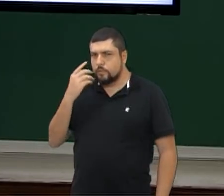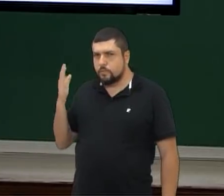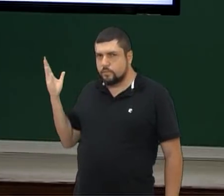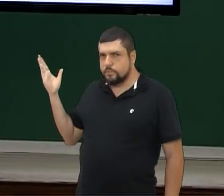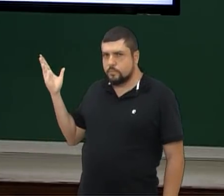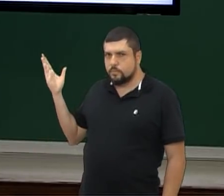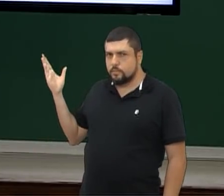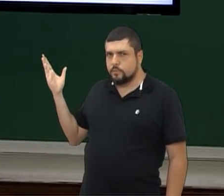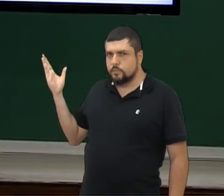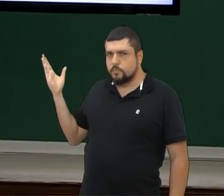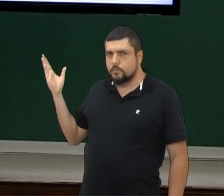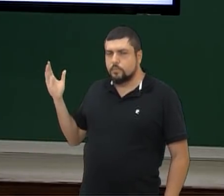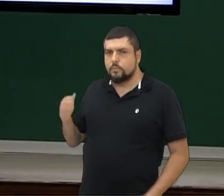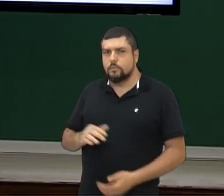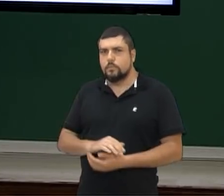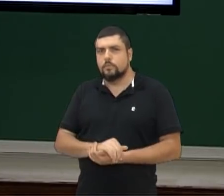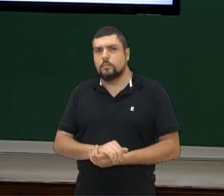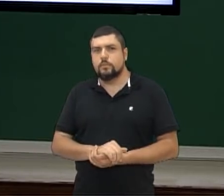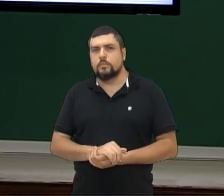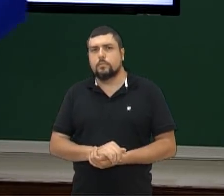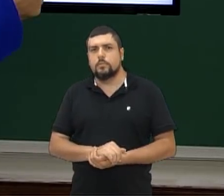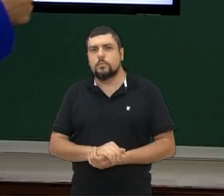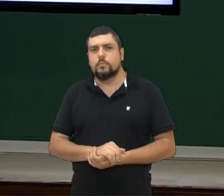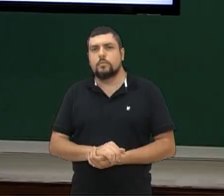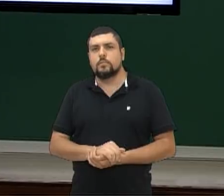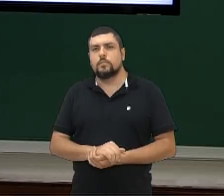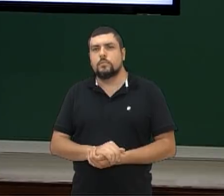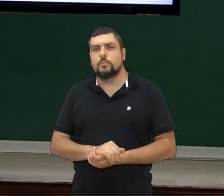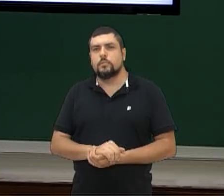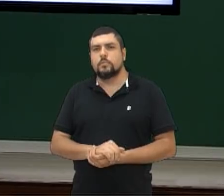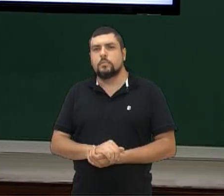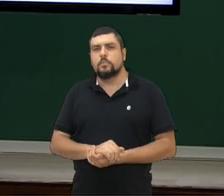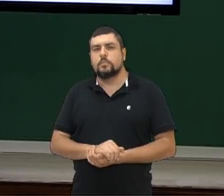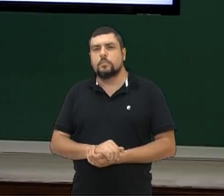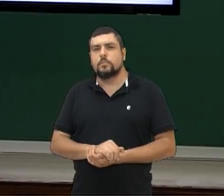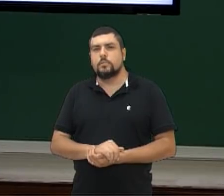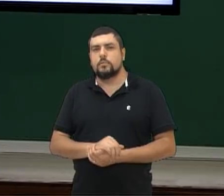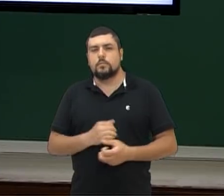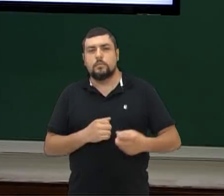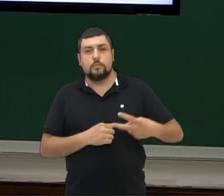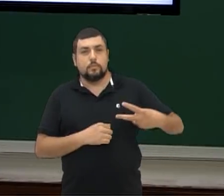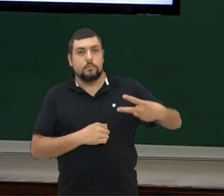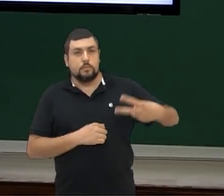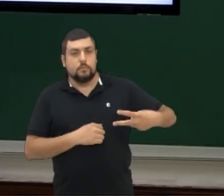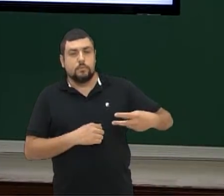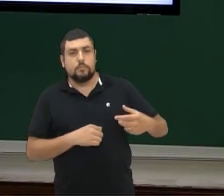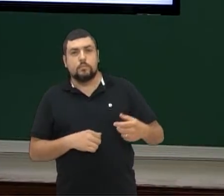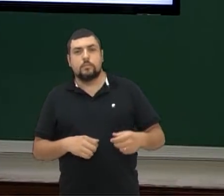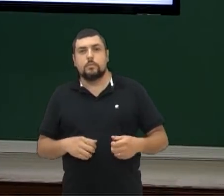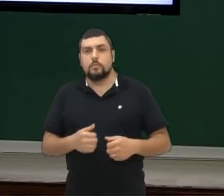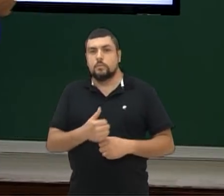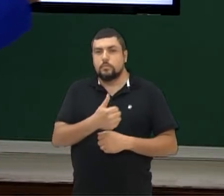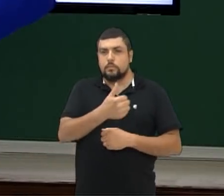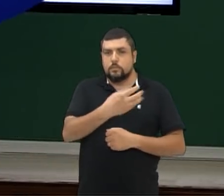4, 5 e 6. Você vai ter 4 e 6. O segundo, 14 e